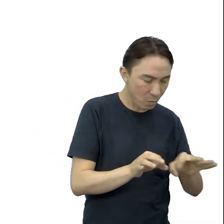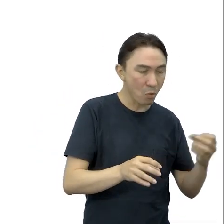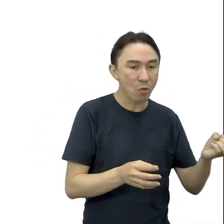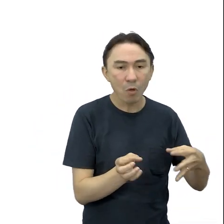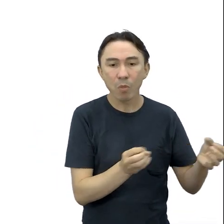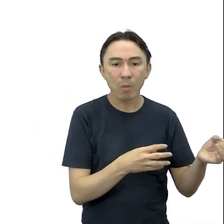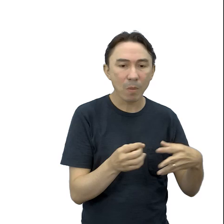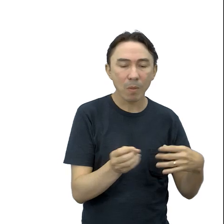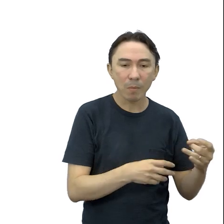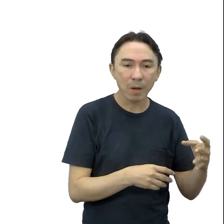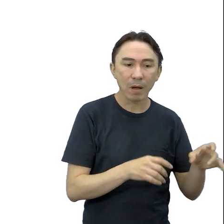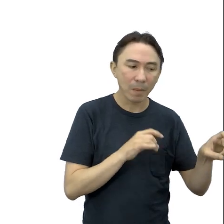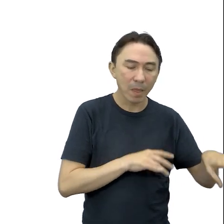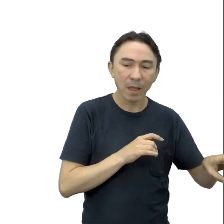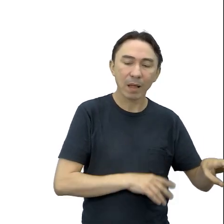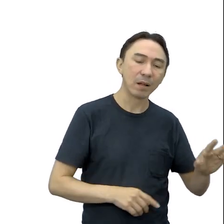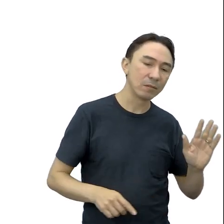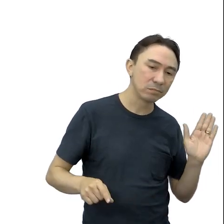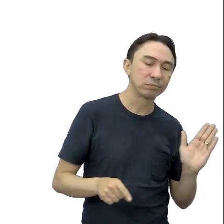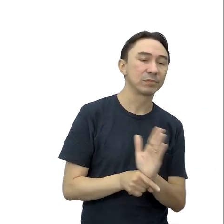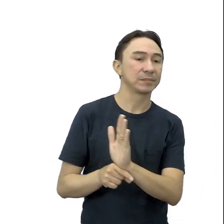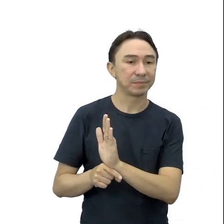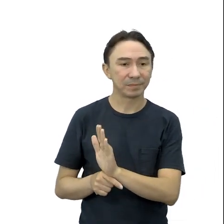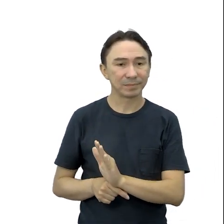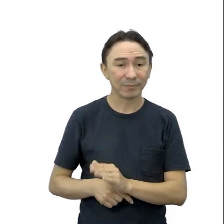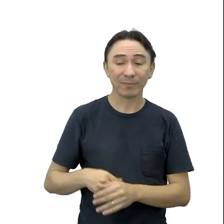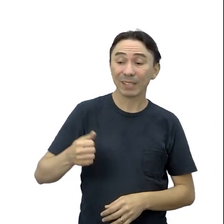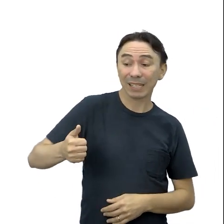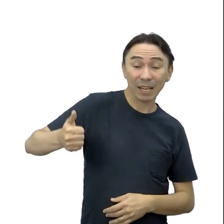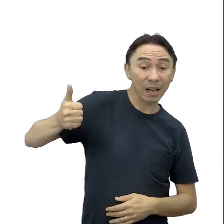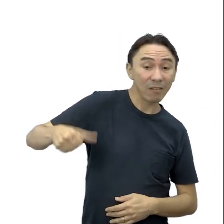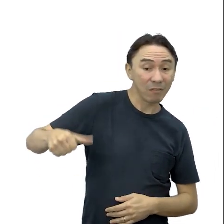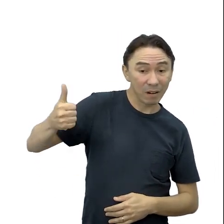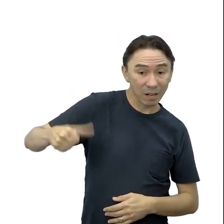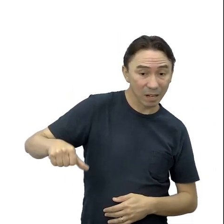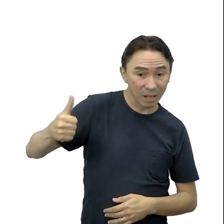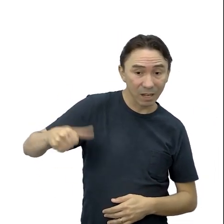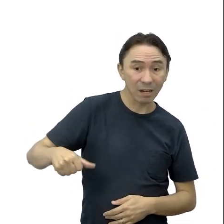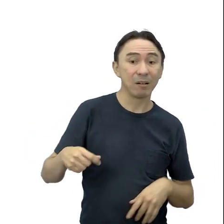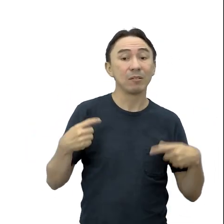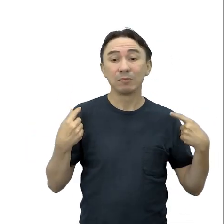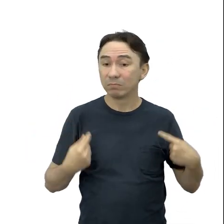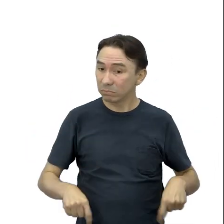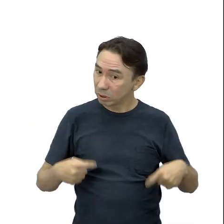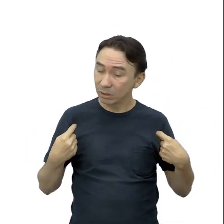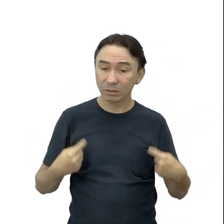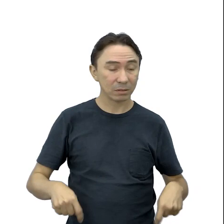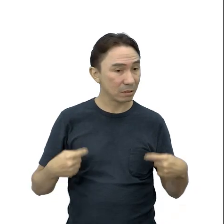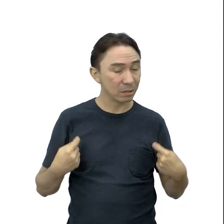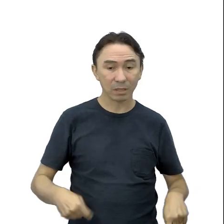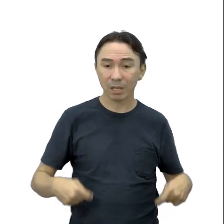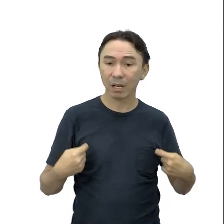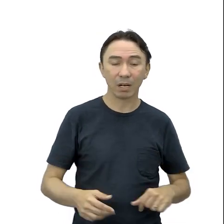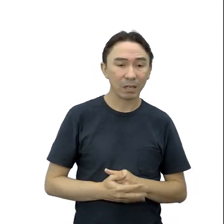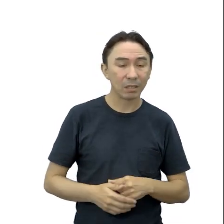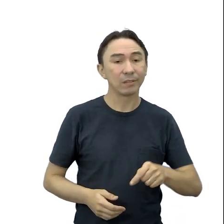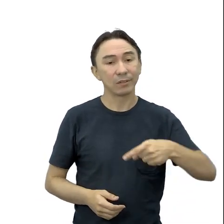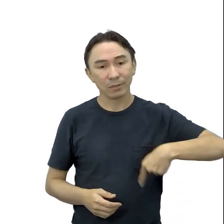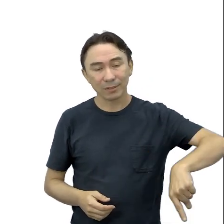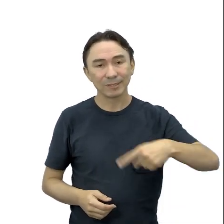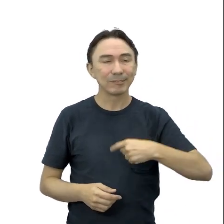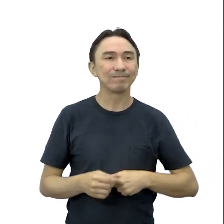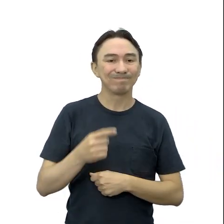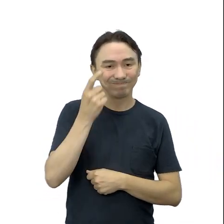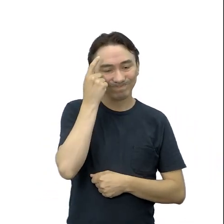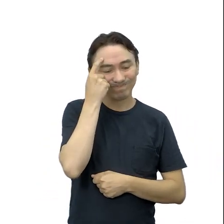Então, avaliar é sempre necessário. Ele dá para a gente um redirecionamento de todo o trabalho, de todas as ações